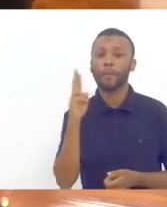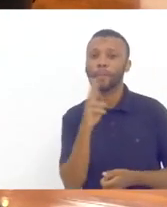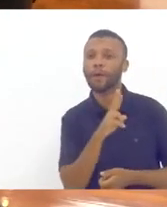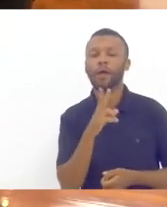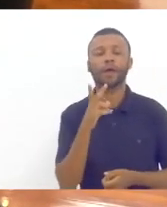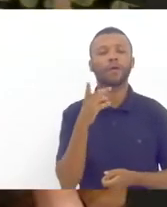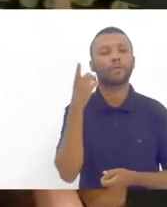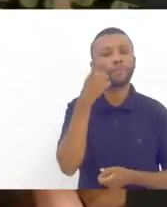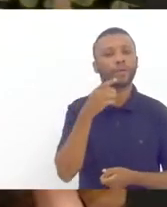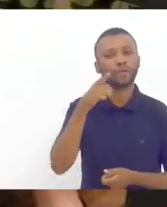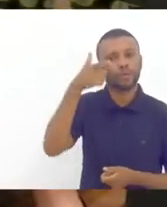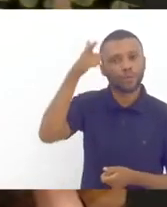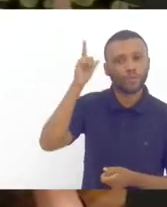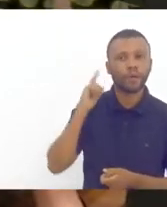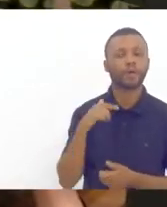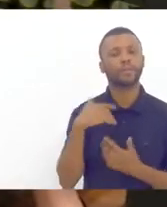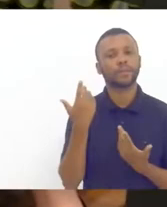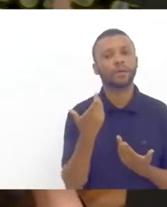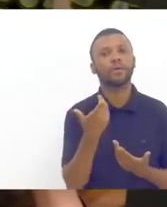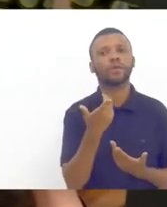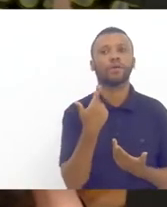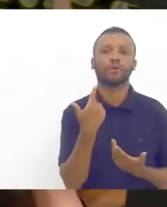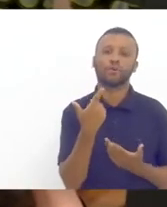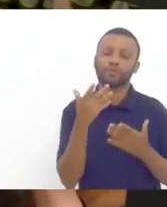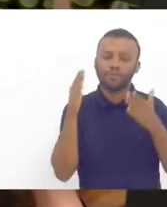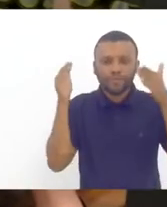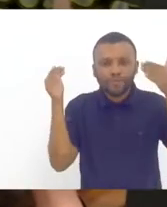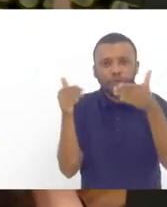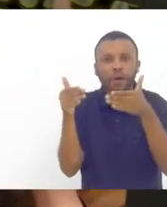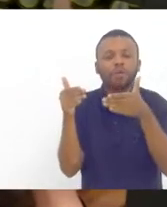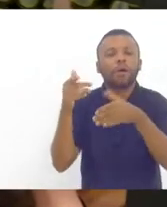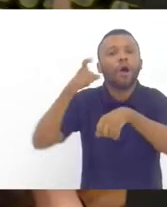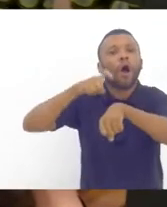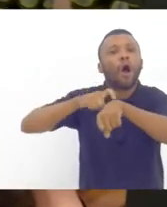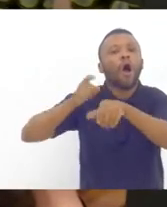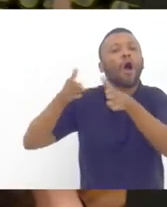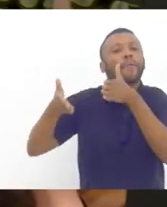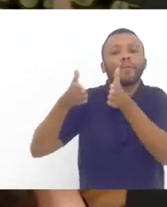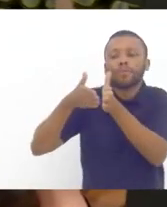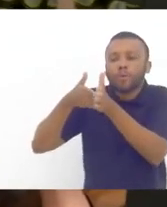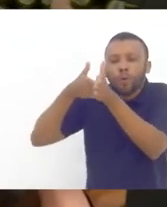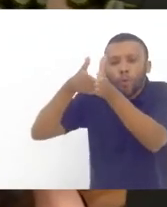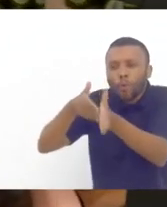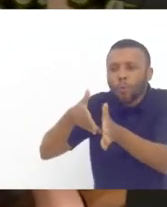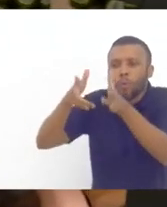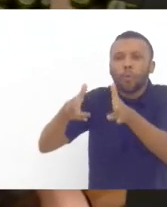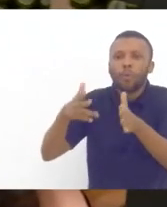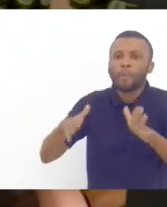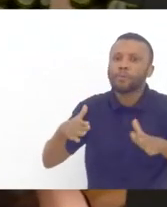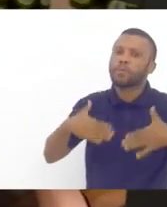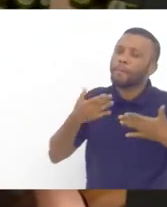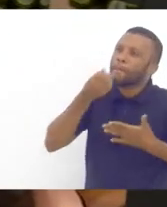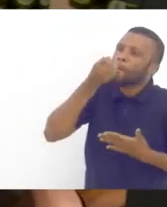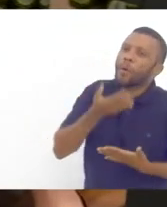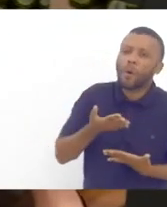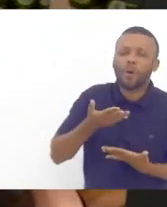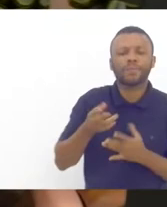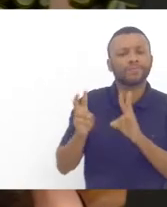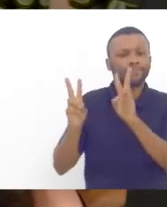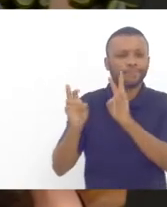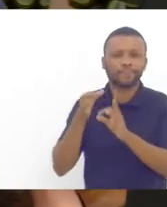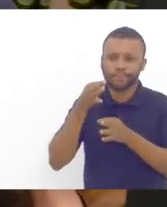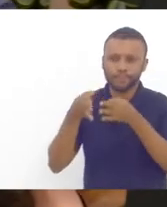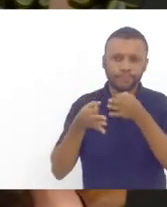Né? Deputado, eu estou sendo conservador em relação a esse prazo, mas o senhor pode ter uma surpresa bastante agradável em relação à consecução do